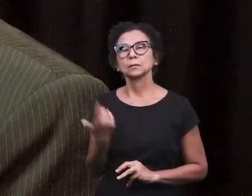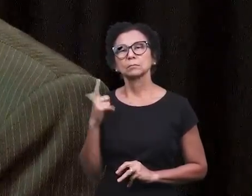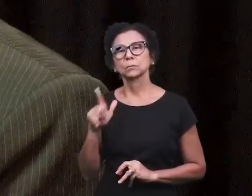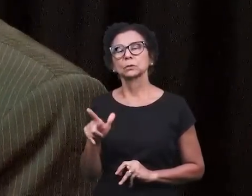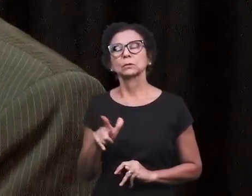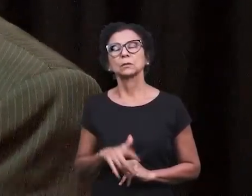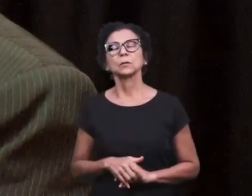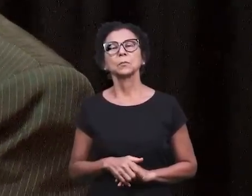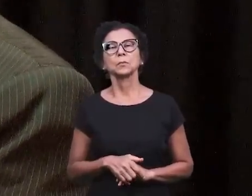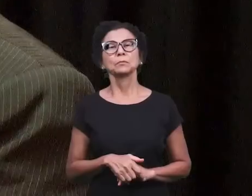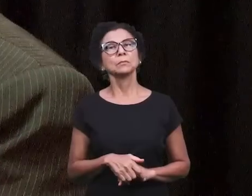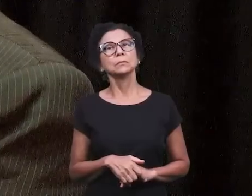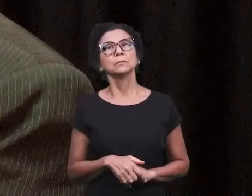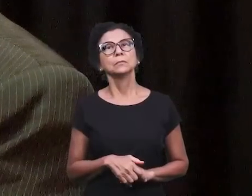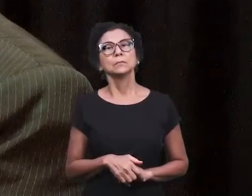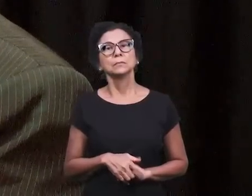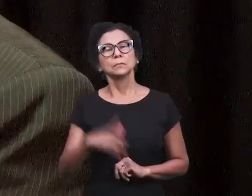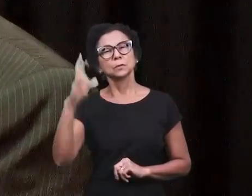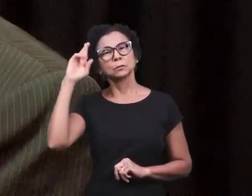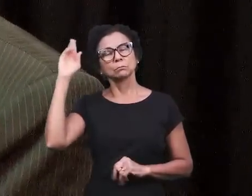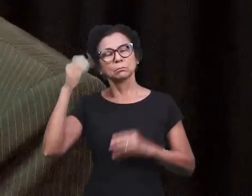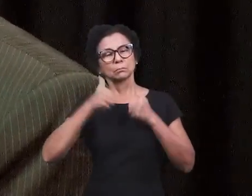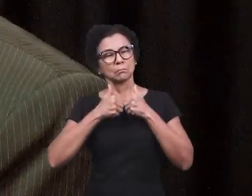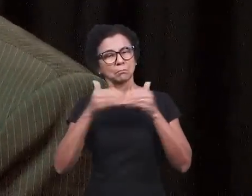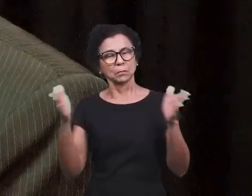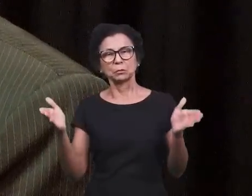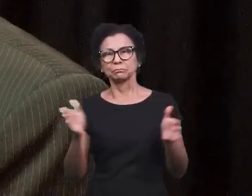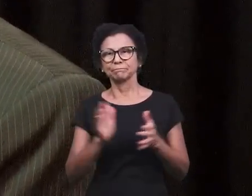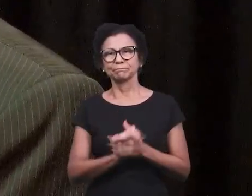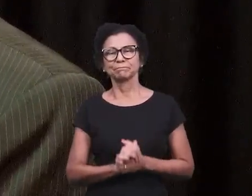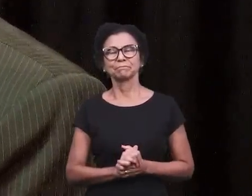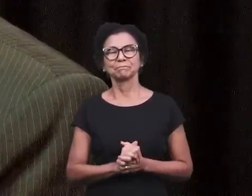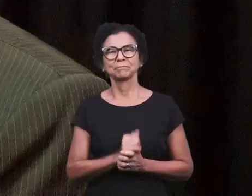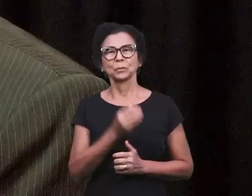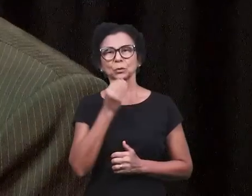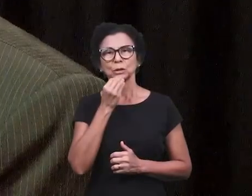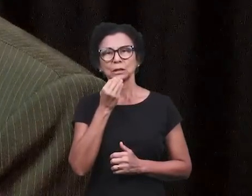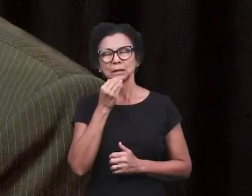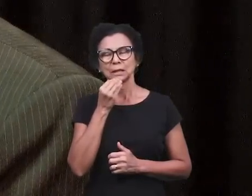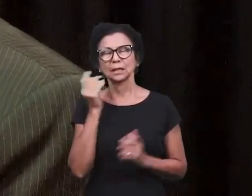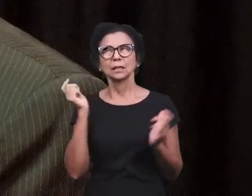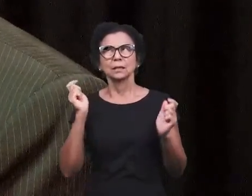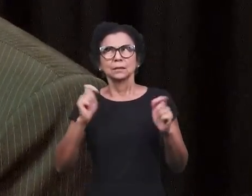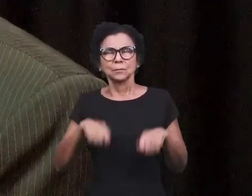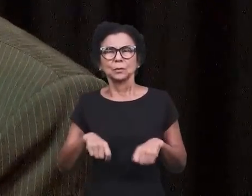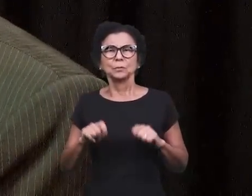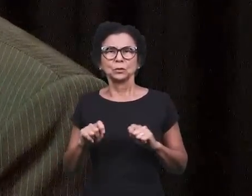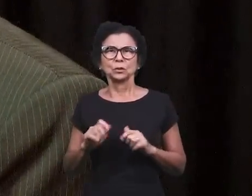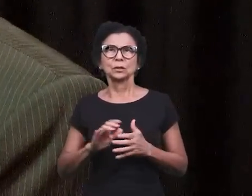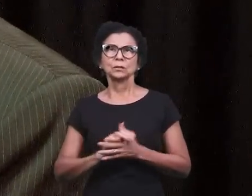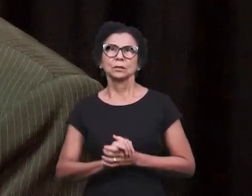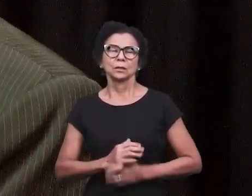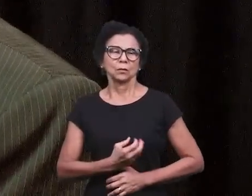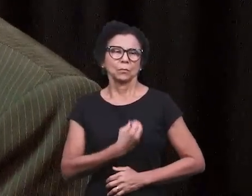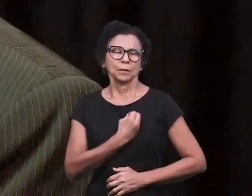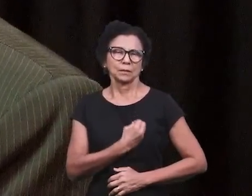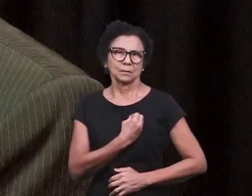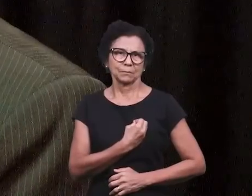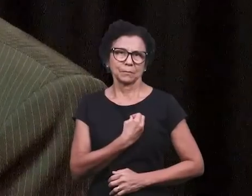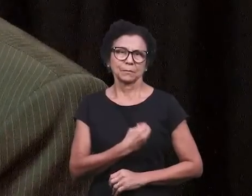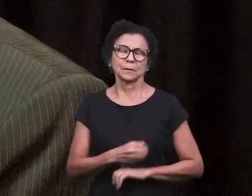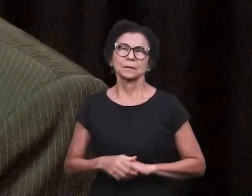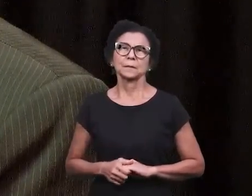E o Senhor abriu a porta, o Senhor permitiu que eu participasse do curso de formação. E foi interessante